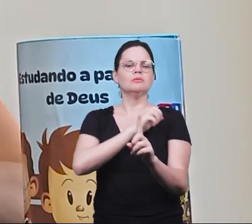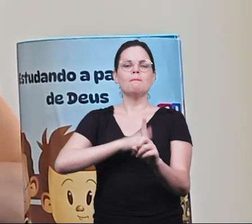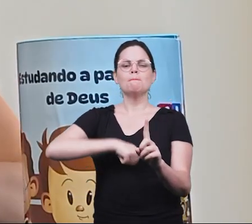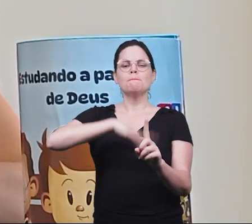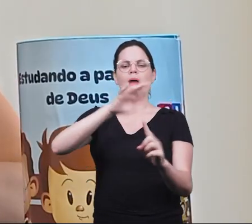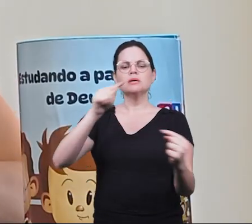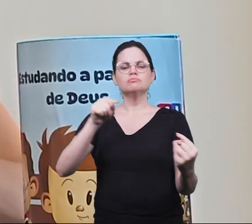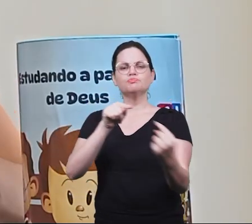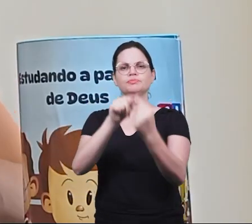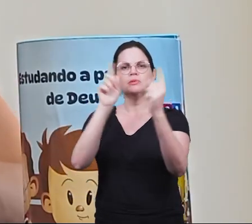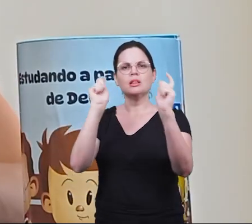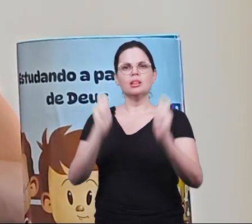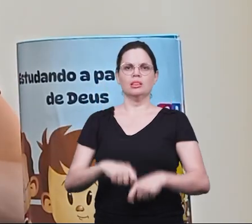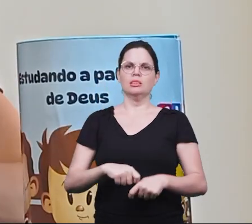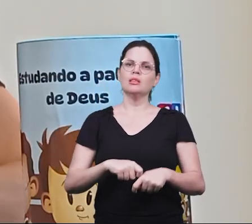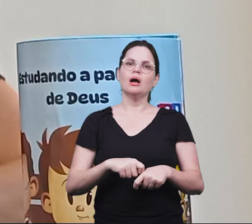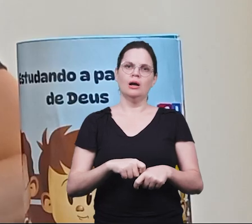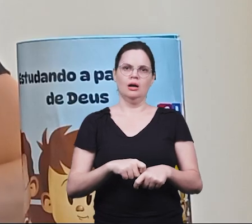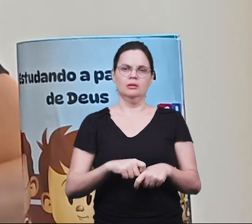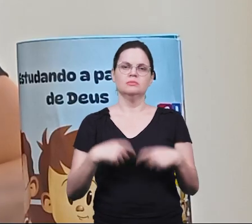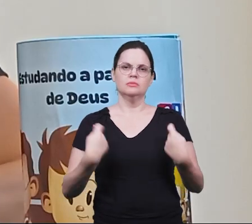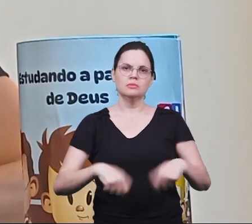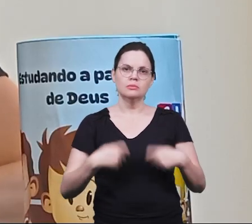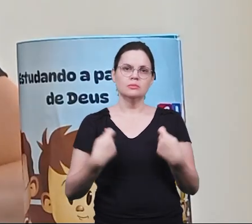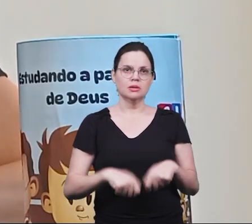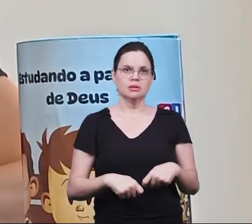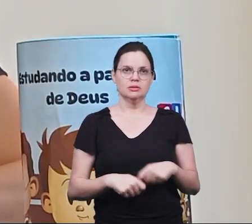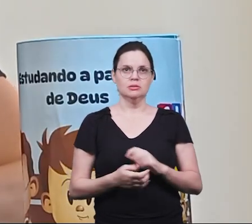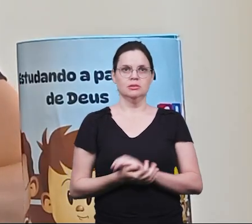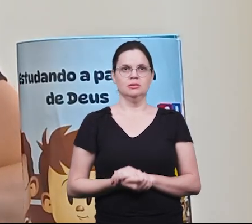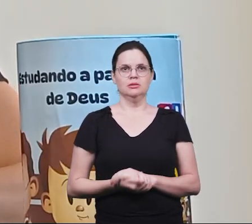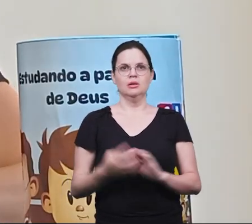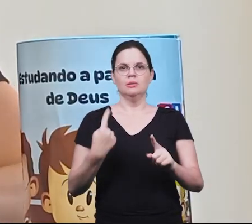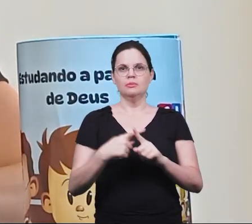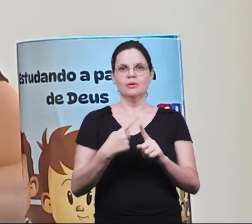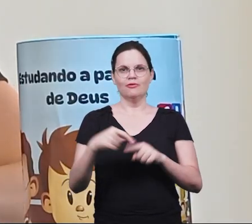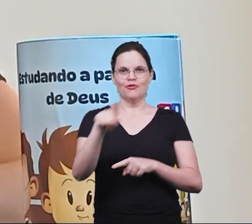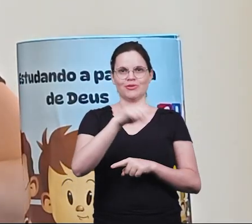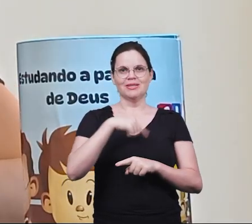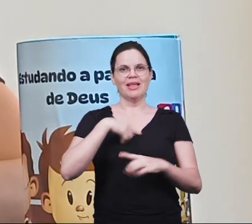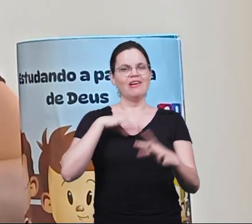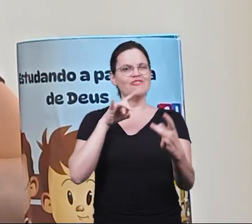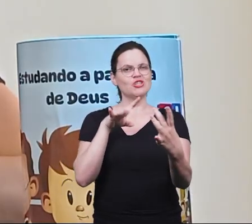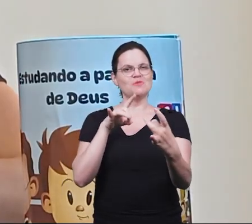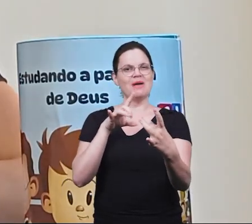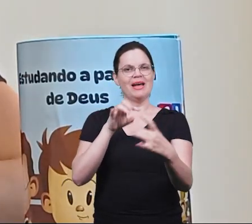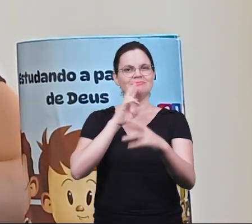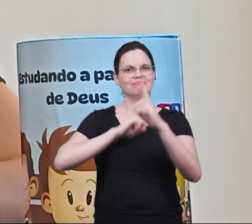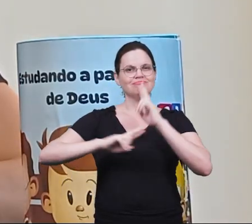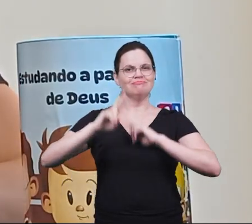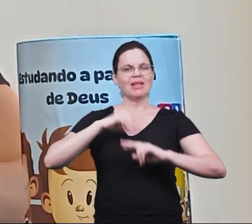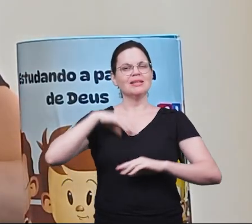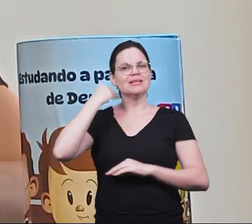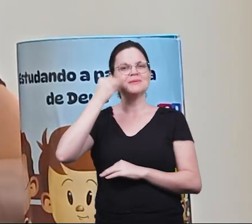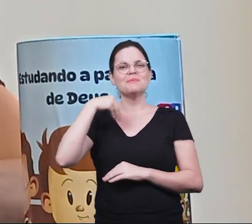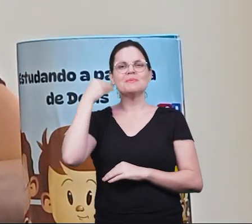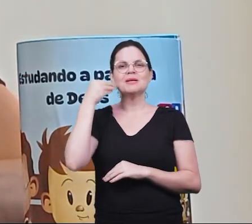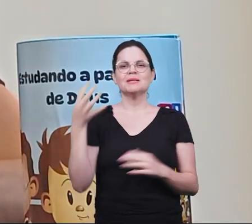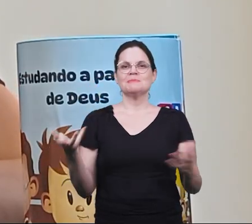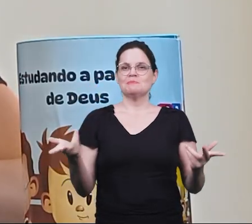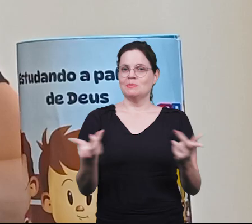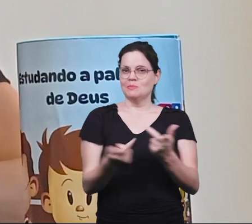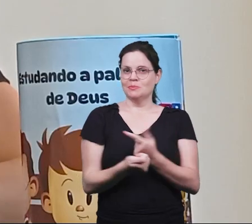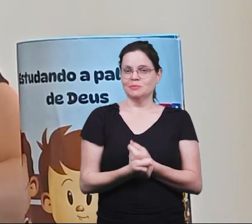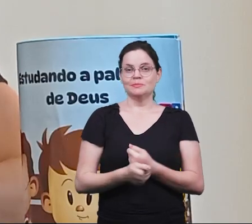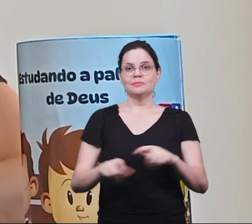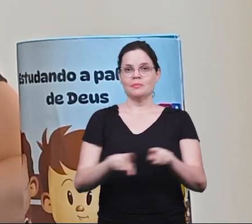que mais daria certo de acordo com o seu aluno. Temos tido o retorno das irmãs com experiências